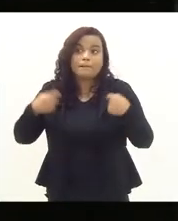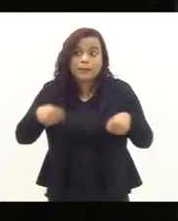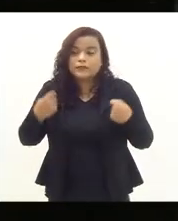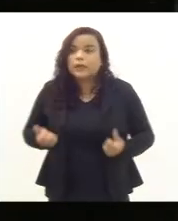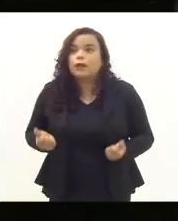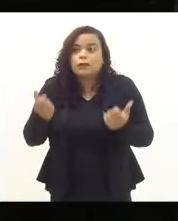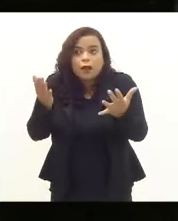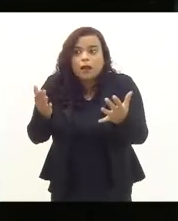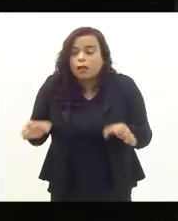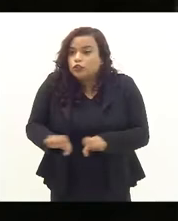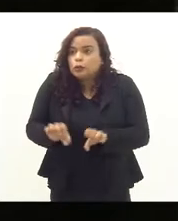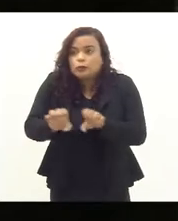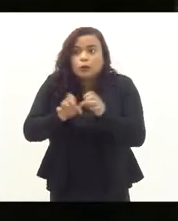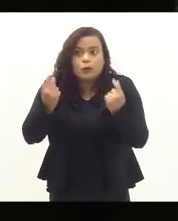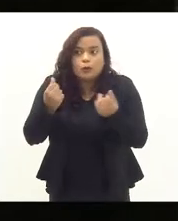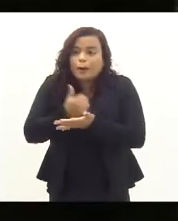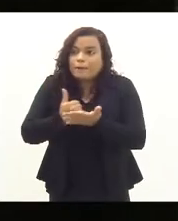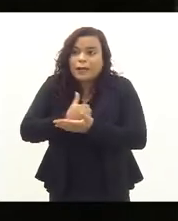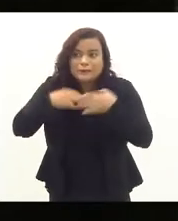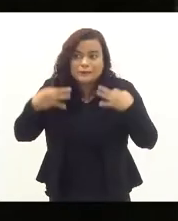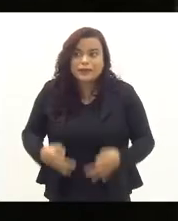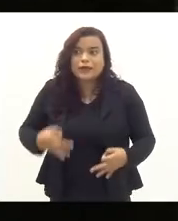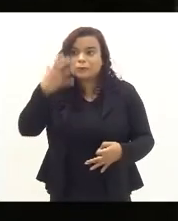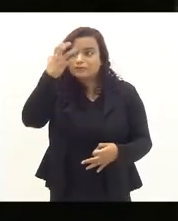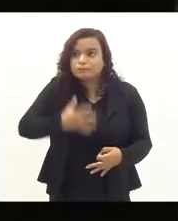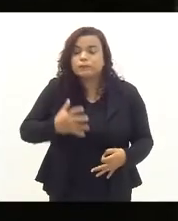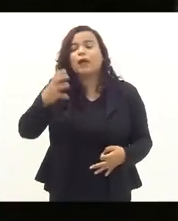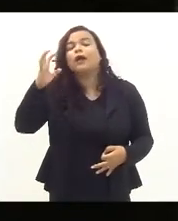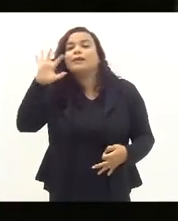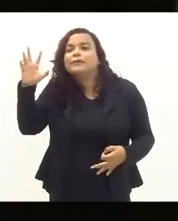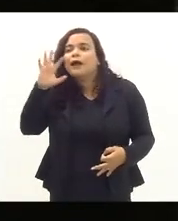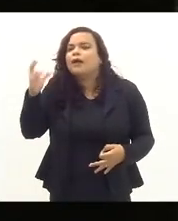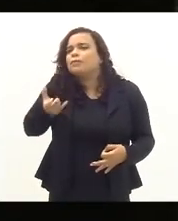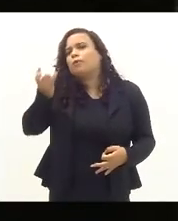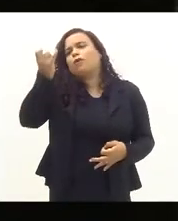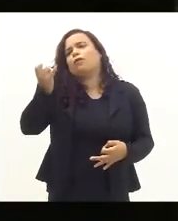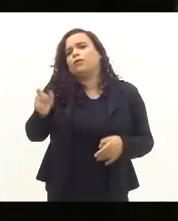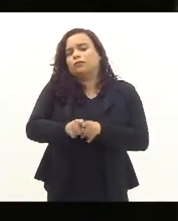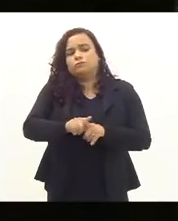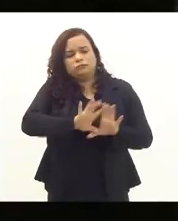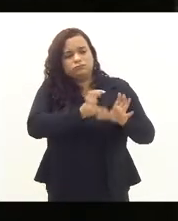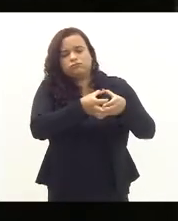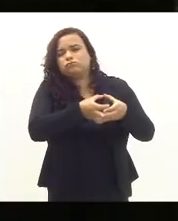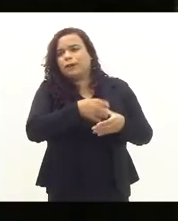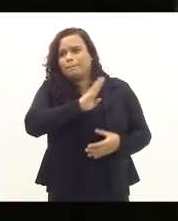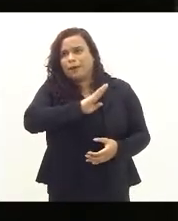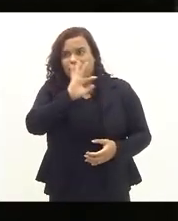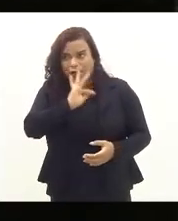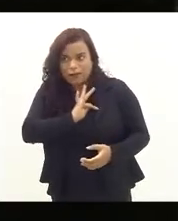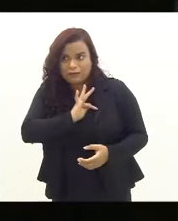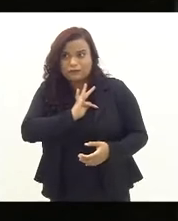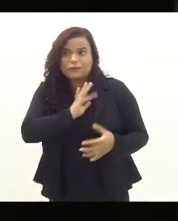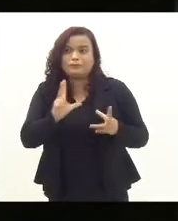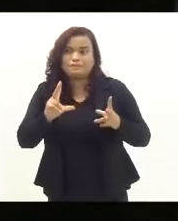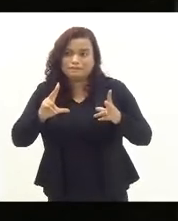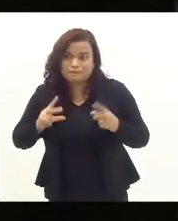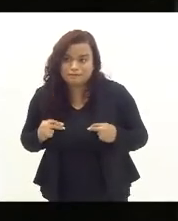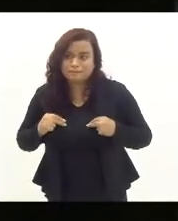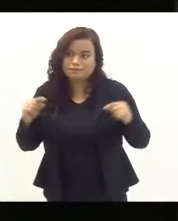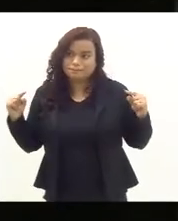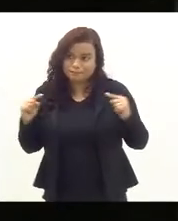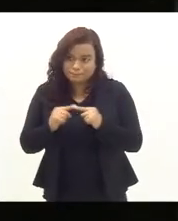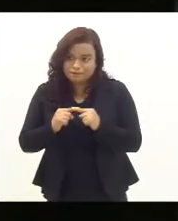estrutura financeira para essa ideia que é importante e que o povo da Baixada Fluminense é merece